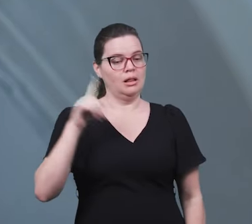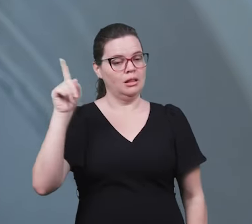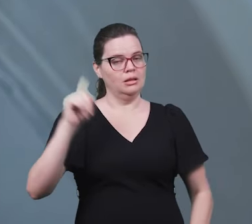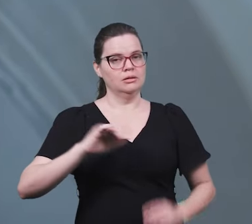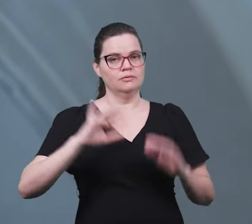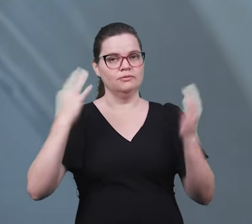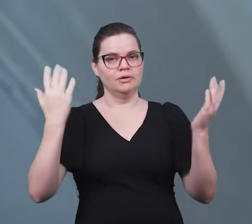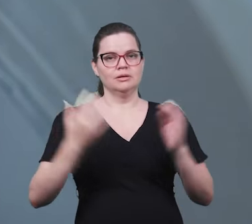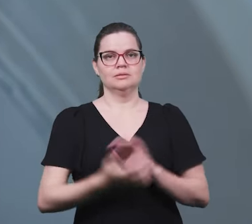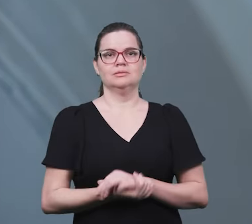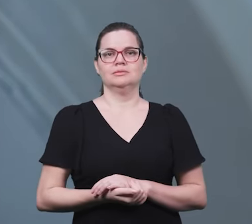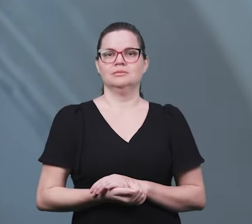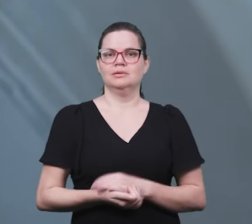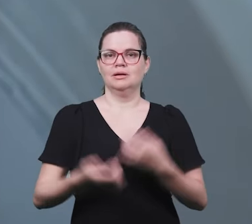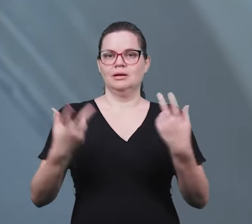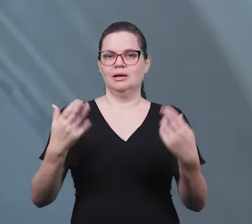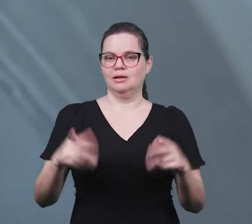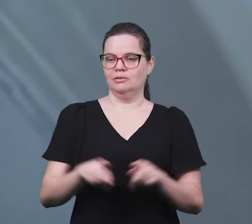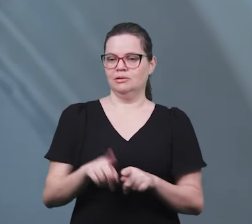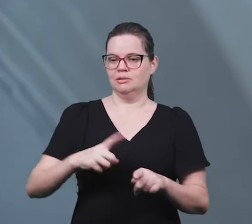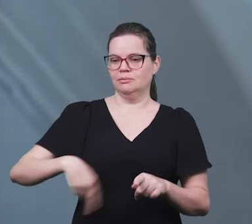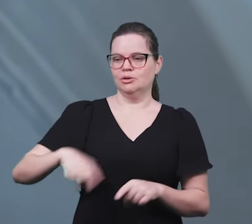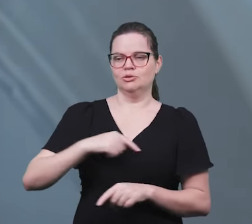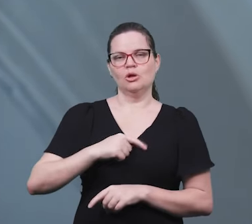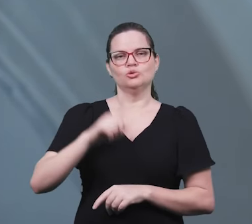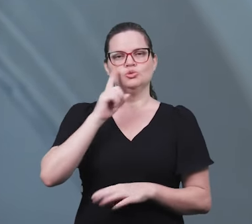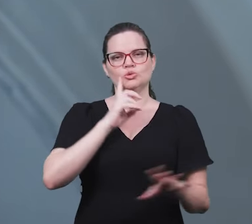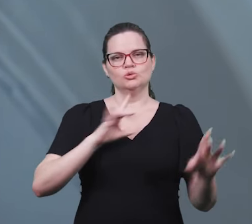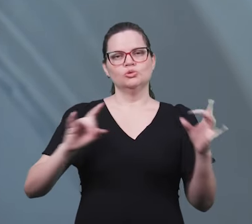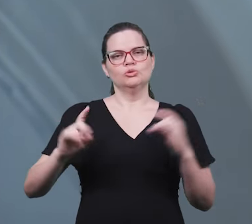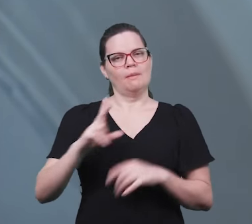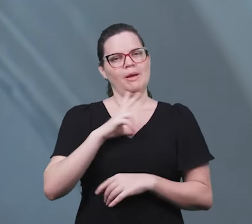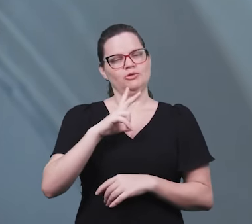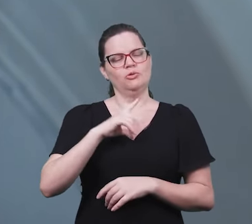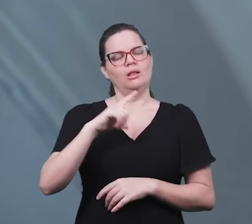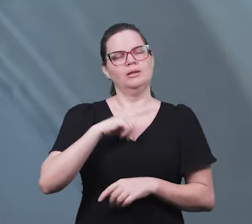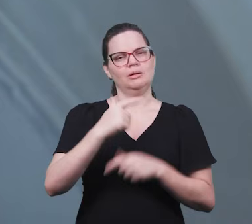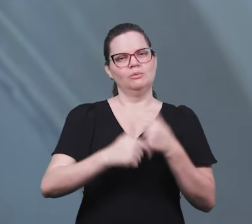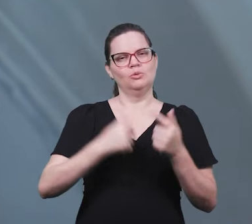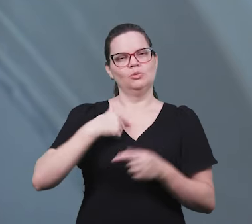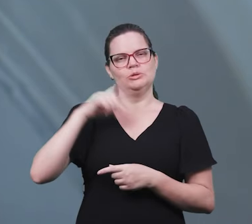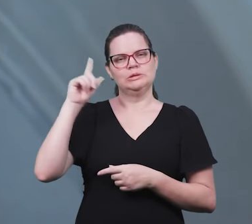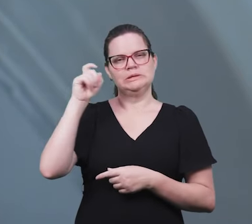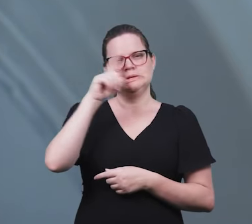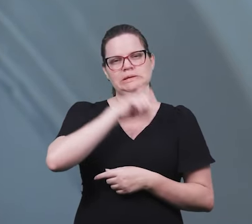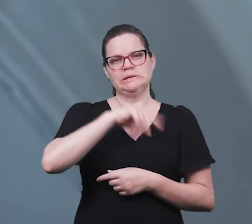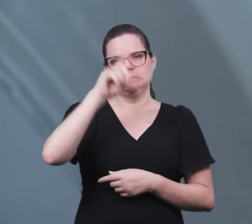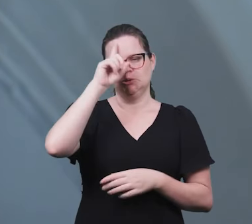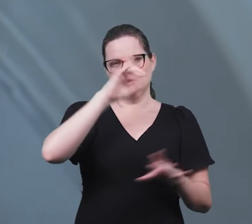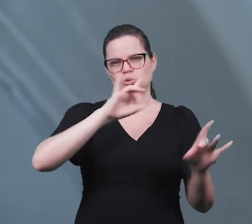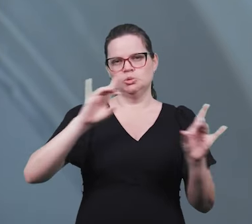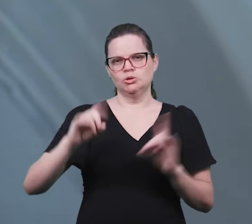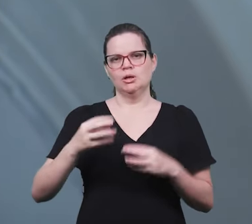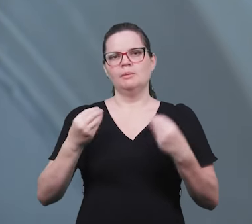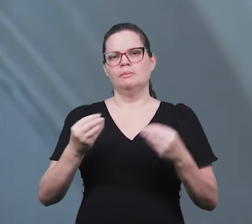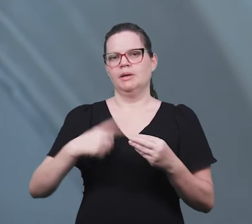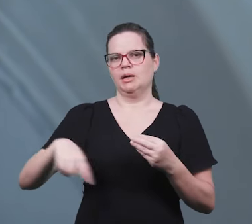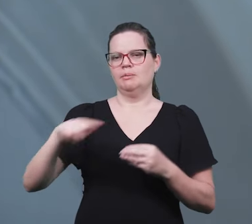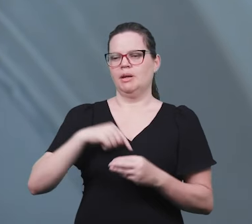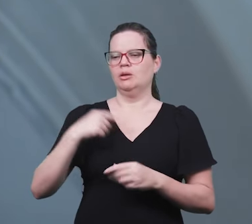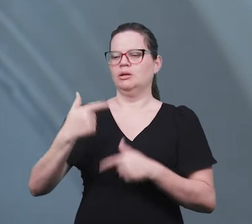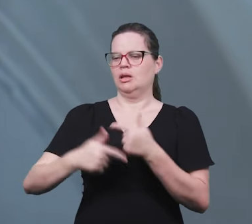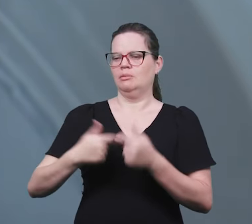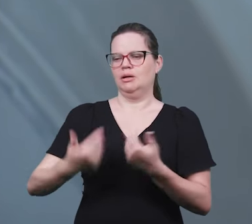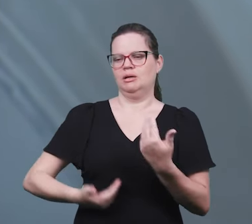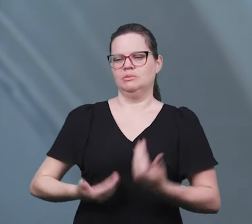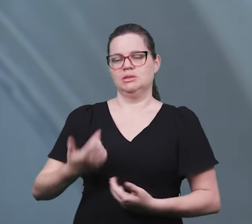todos os dias as guerras que nós, de forma individual, enfrentamos para conseguirmos realizar um culto no deserto.